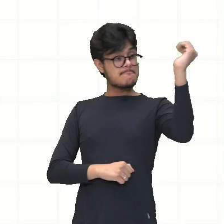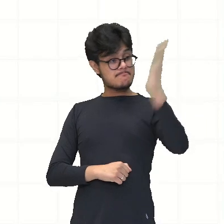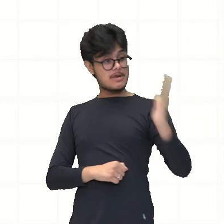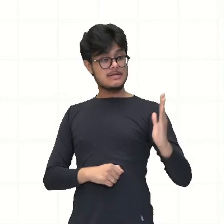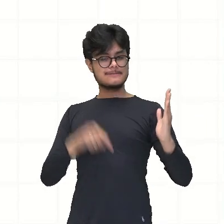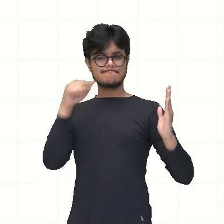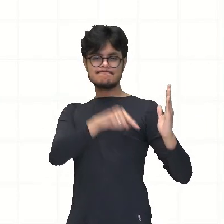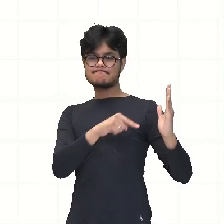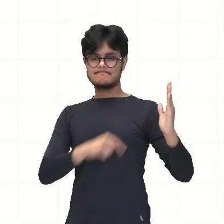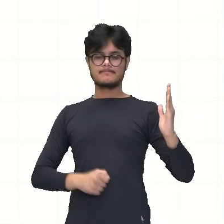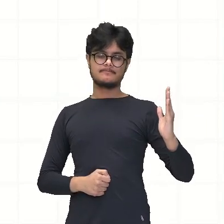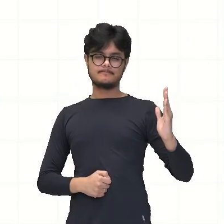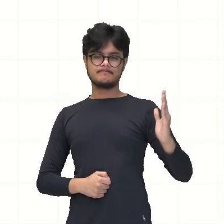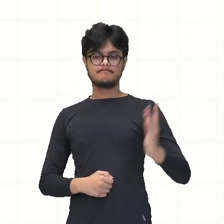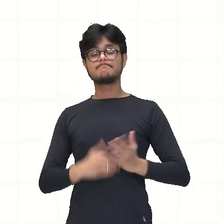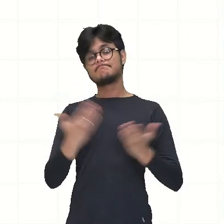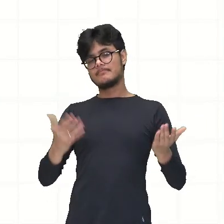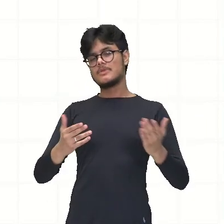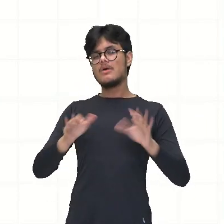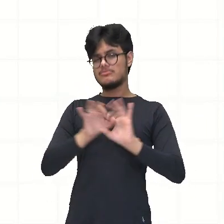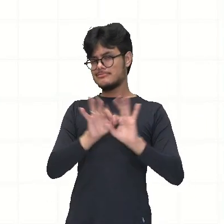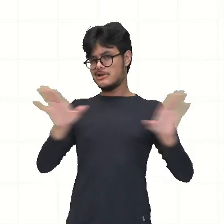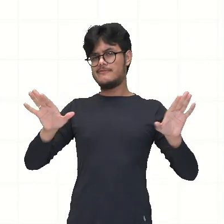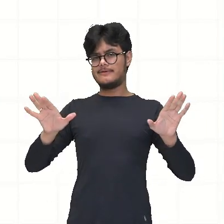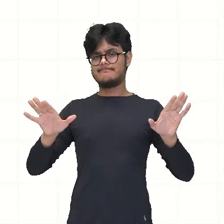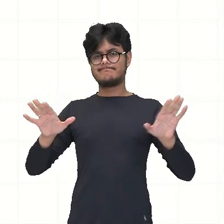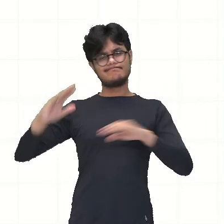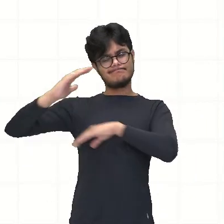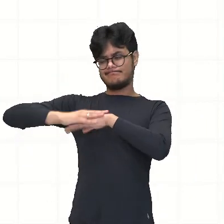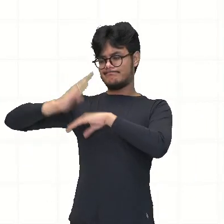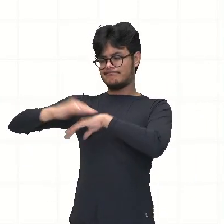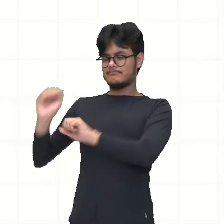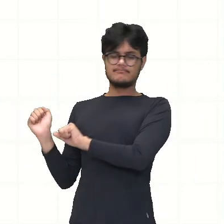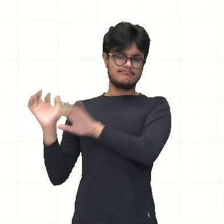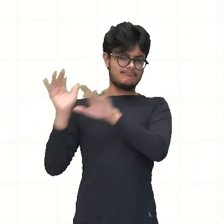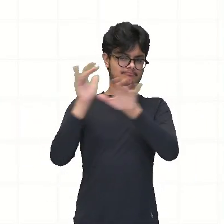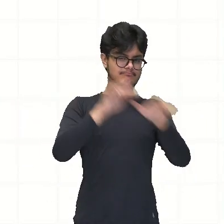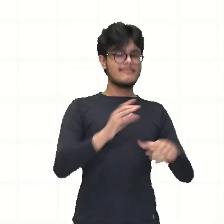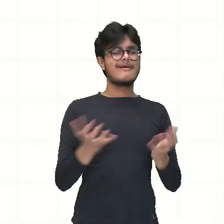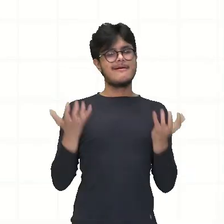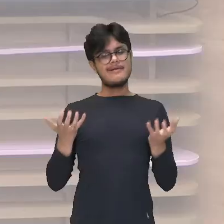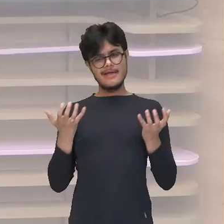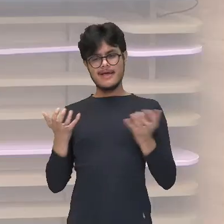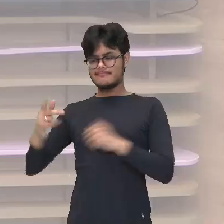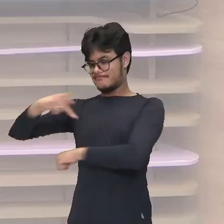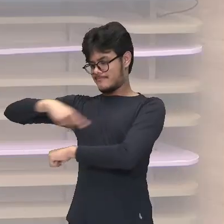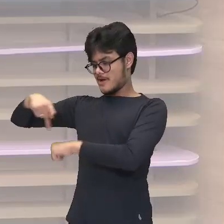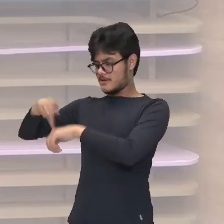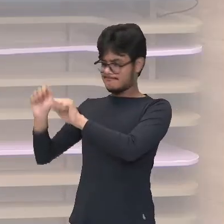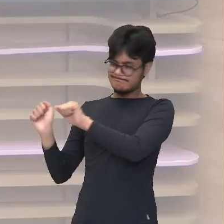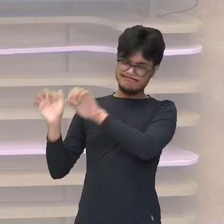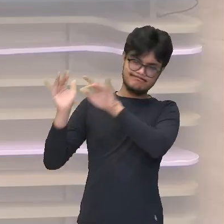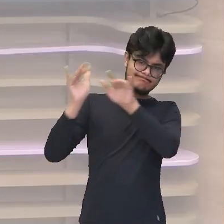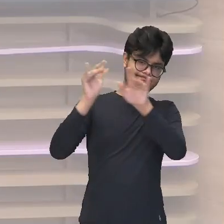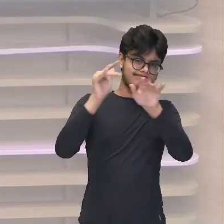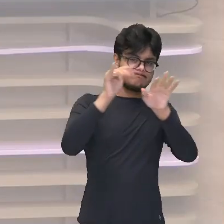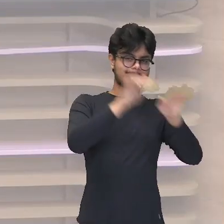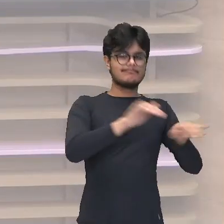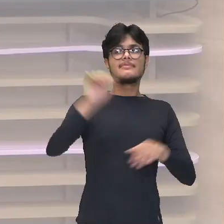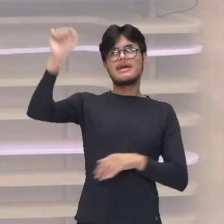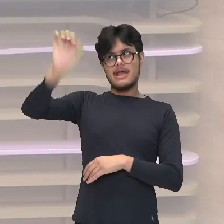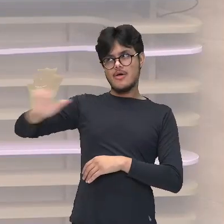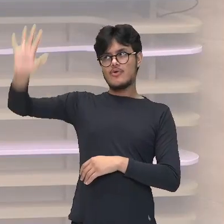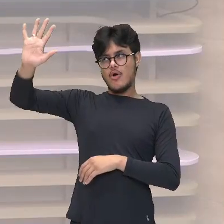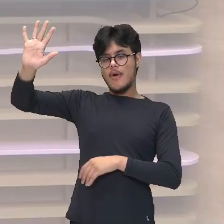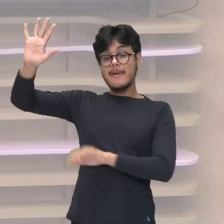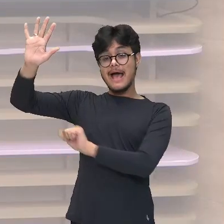nós chamamos de imigração livre. Então, ele vai sair ali do país, certo? Do seu país, no caso dos países europeus, dos